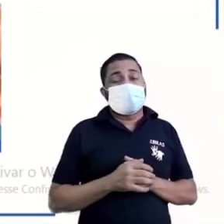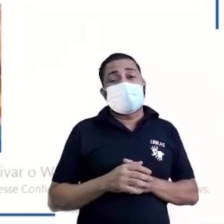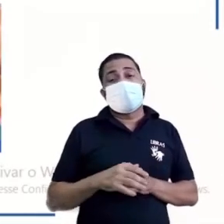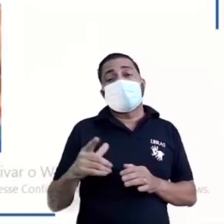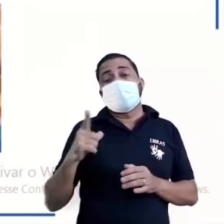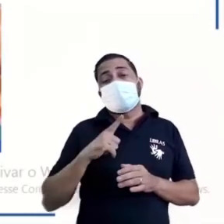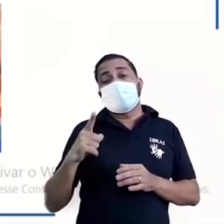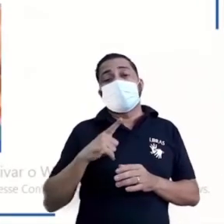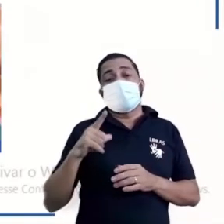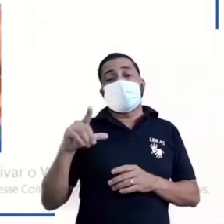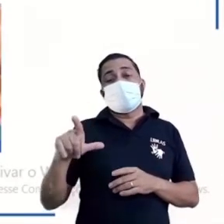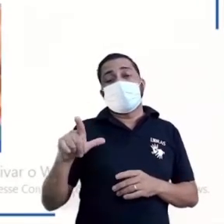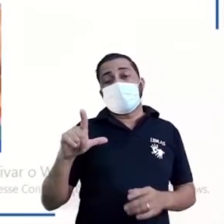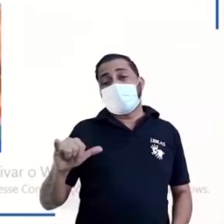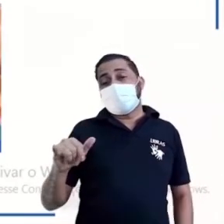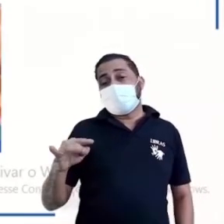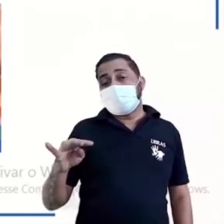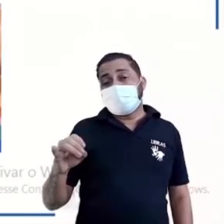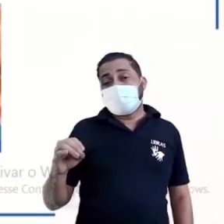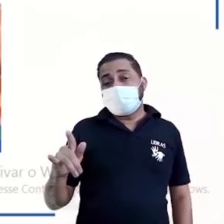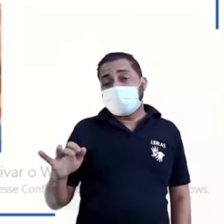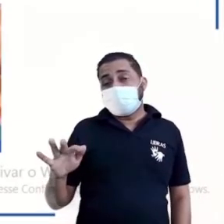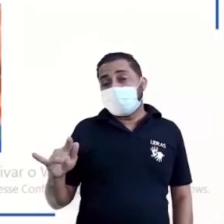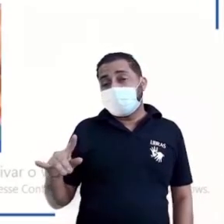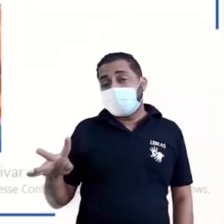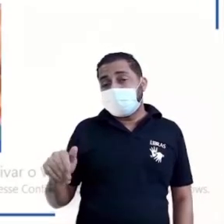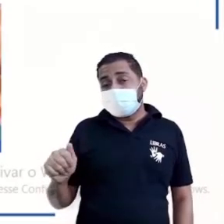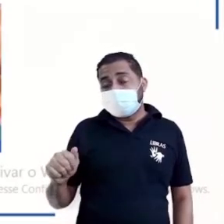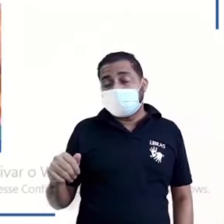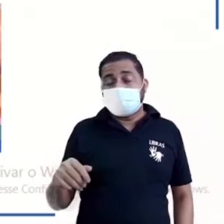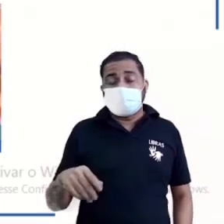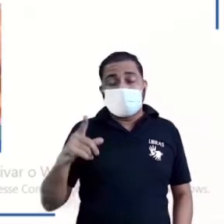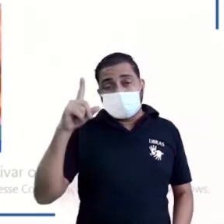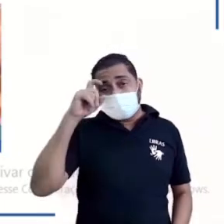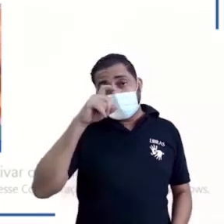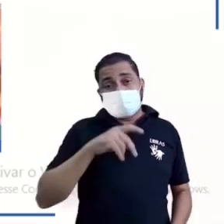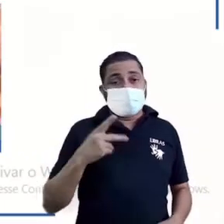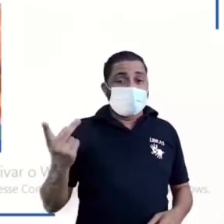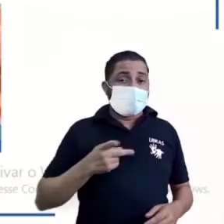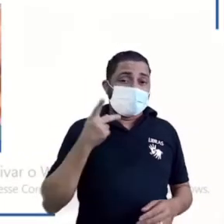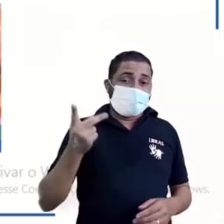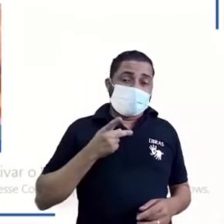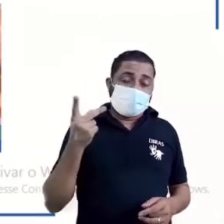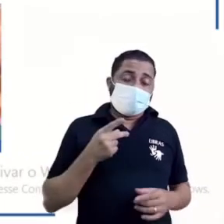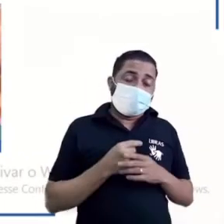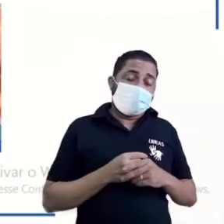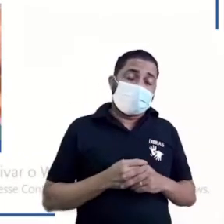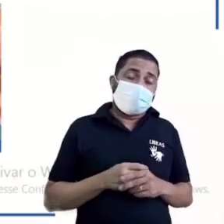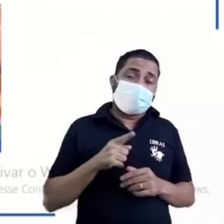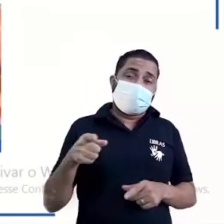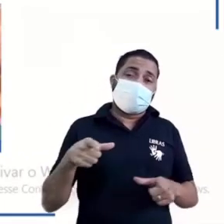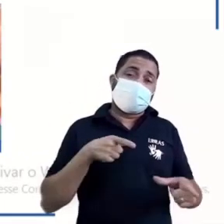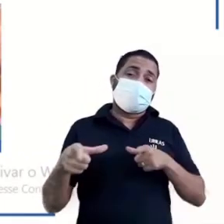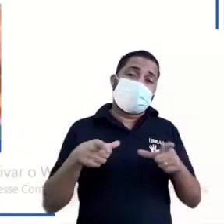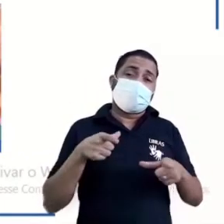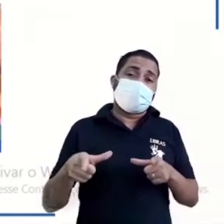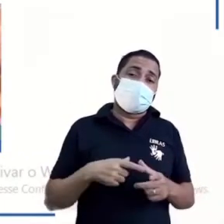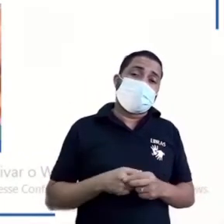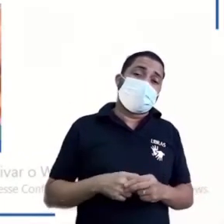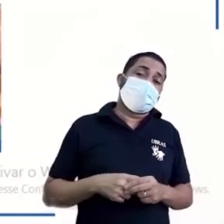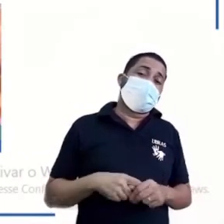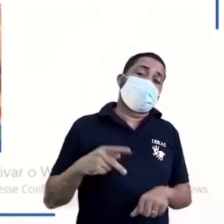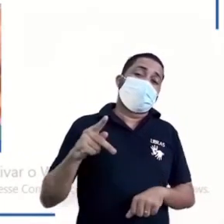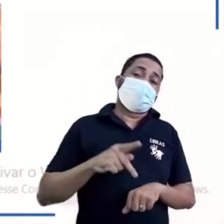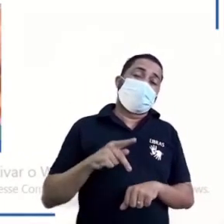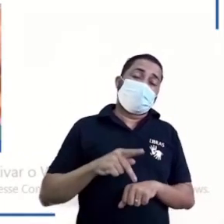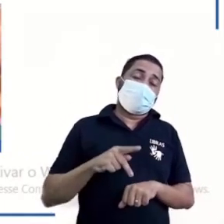Nós temos a litografia ou litogravura, que é mais difícil você falar assim, né? Que é quando você trabalha com pedra, né? Você